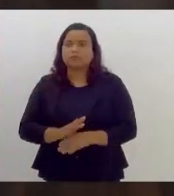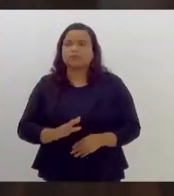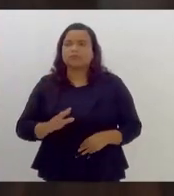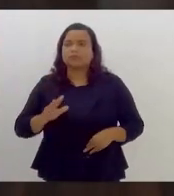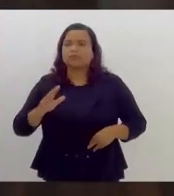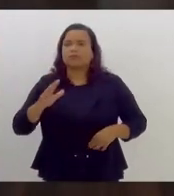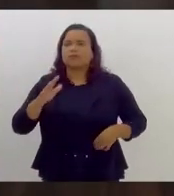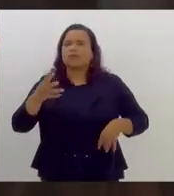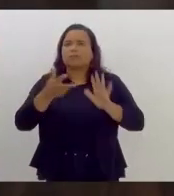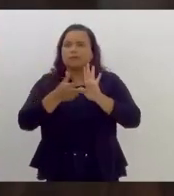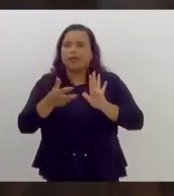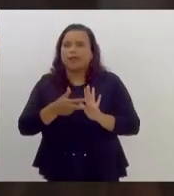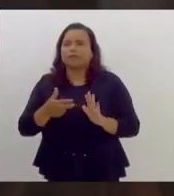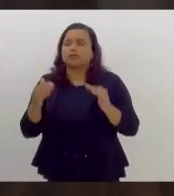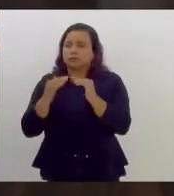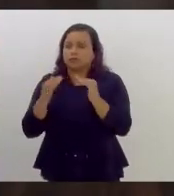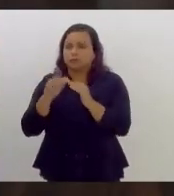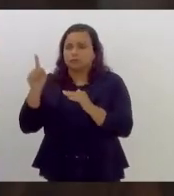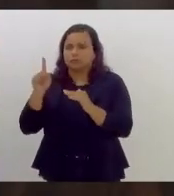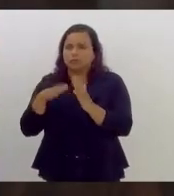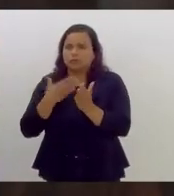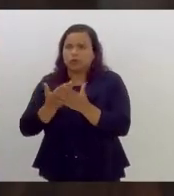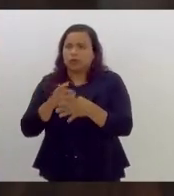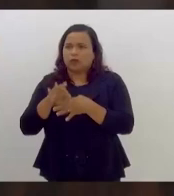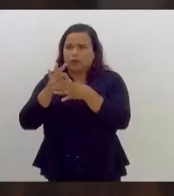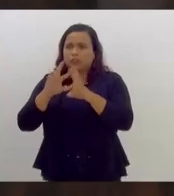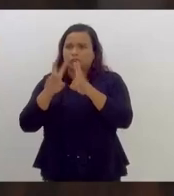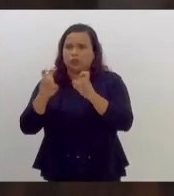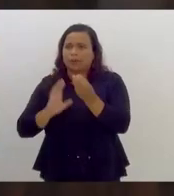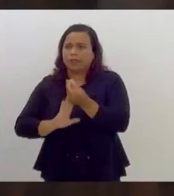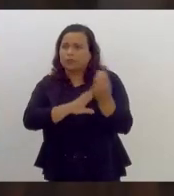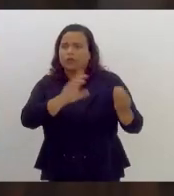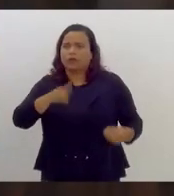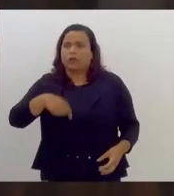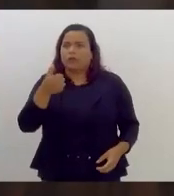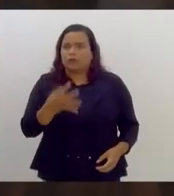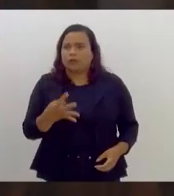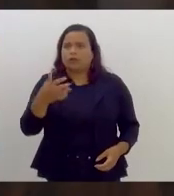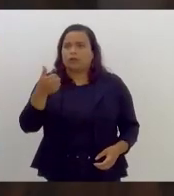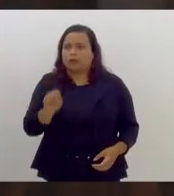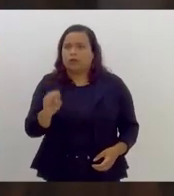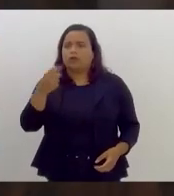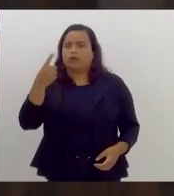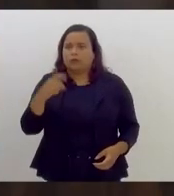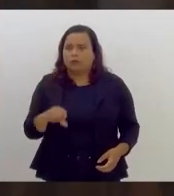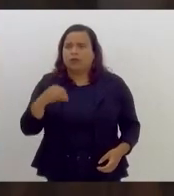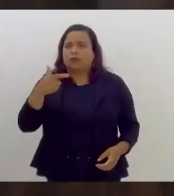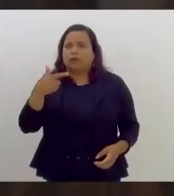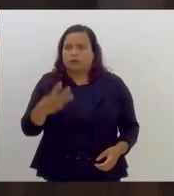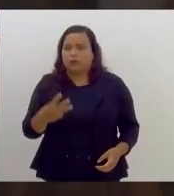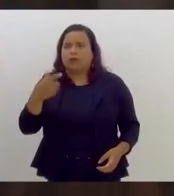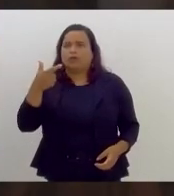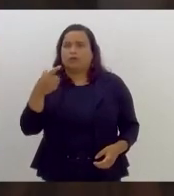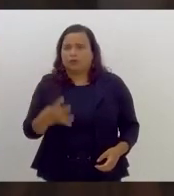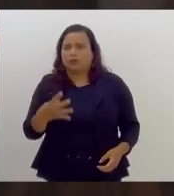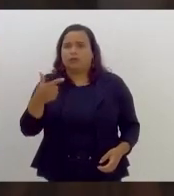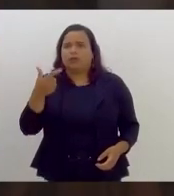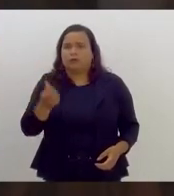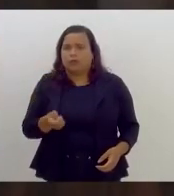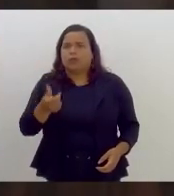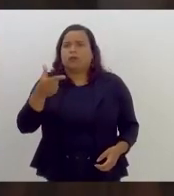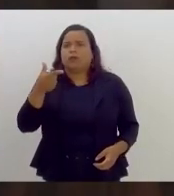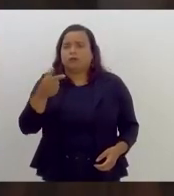vetos acordados no Colégio de Líderes pela rejeição. É o 14º, 18º, 19º, 23º, 24º,